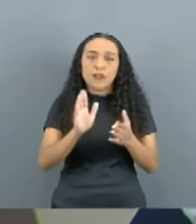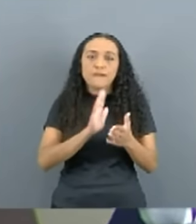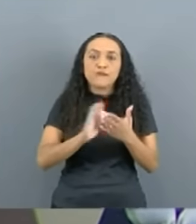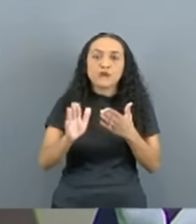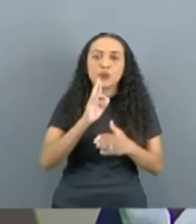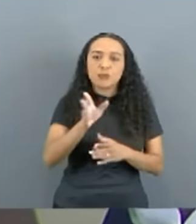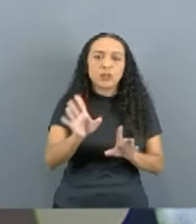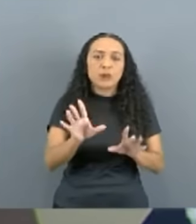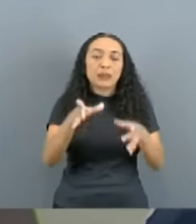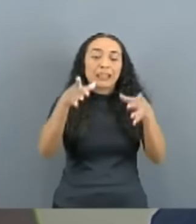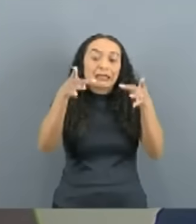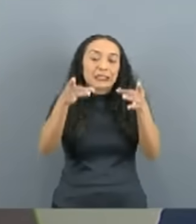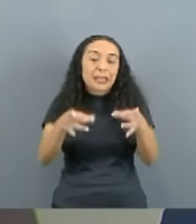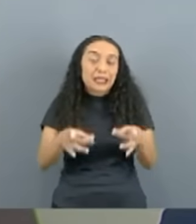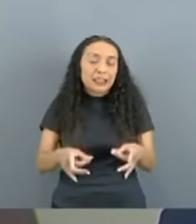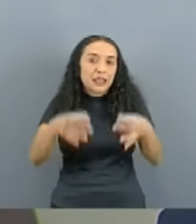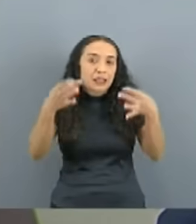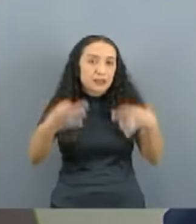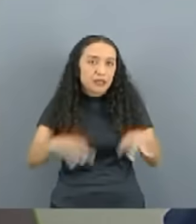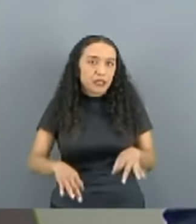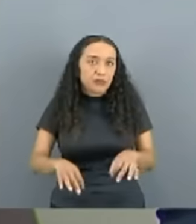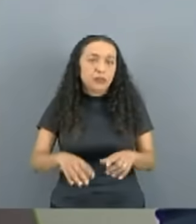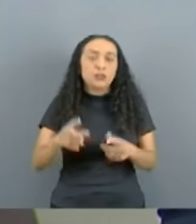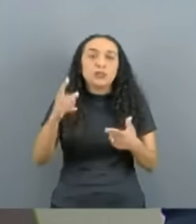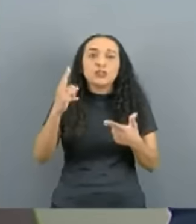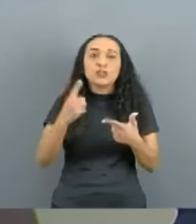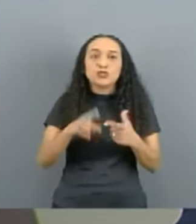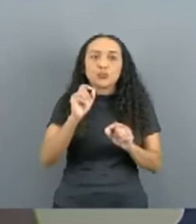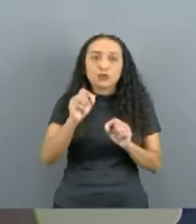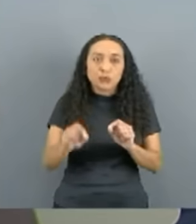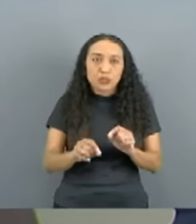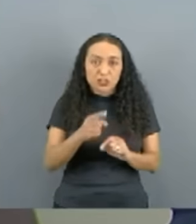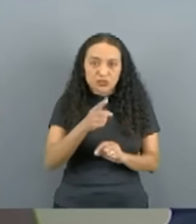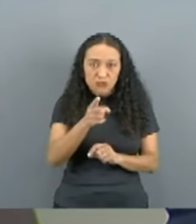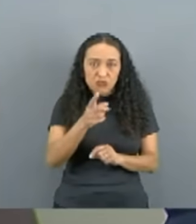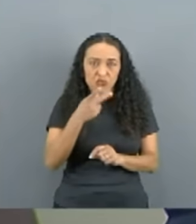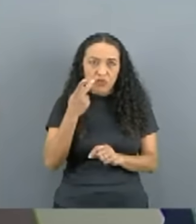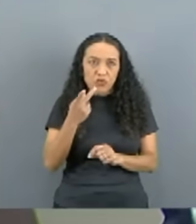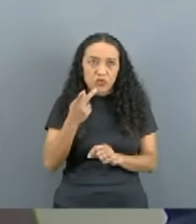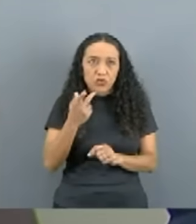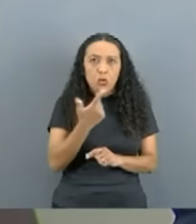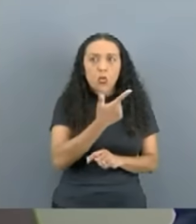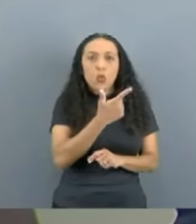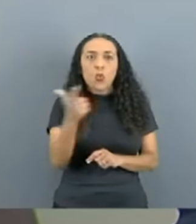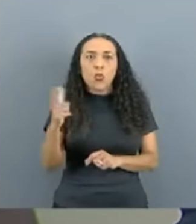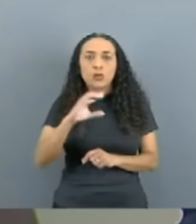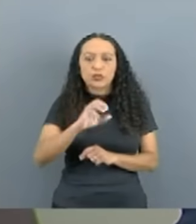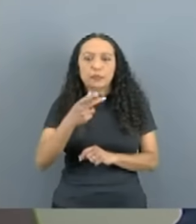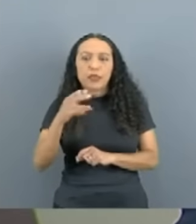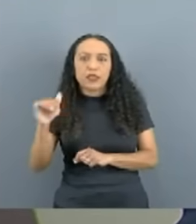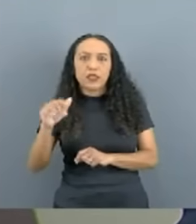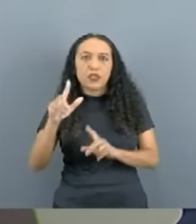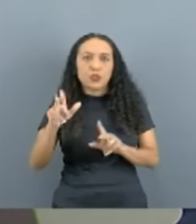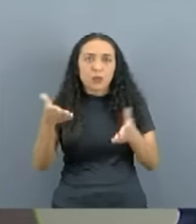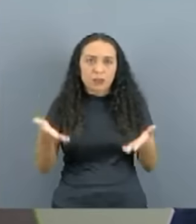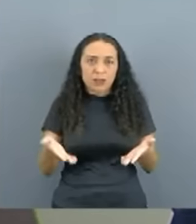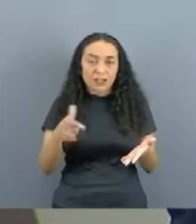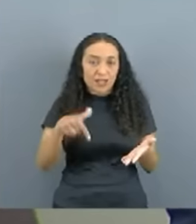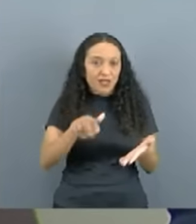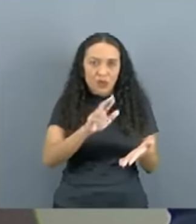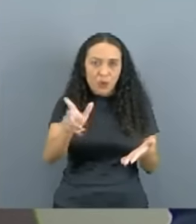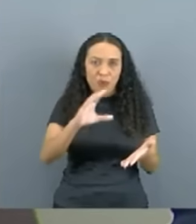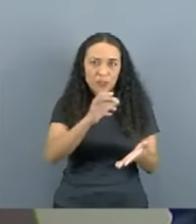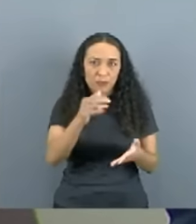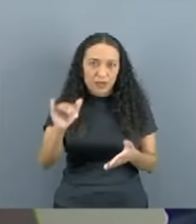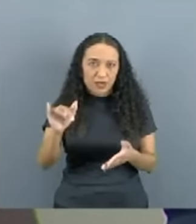de detalhar as respostas. Segundo, dizer que Vossa Excelência disse que em outras CPIs como essa, aqui não é CPI, eu